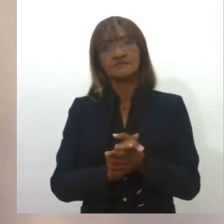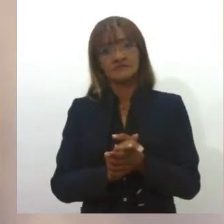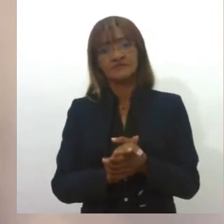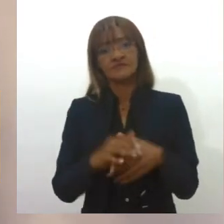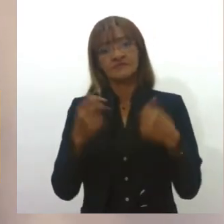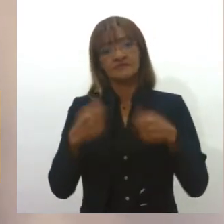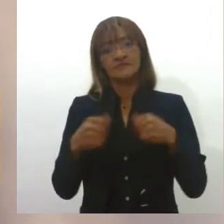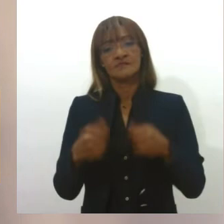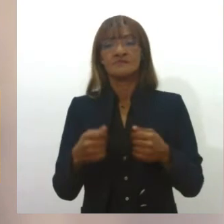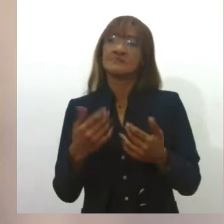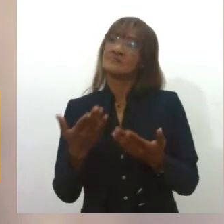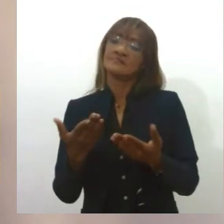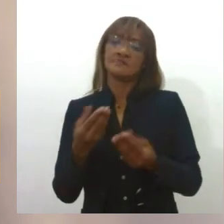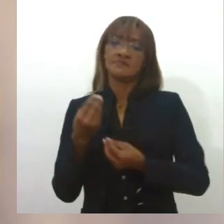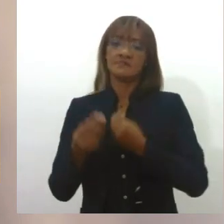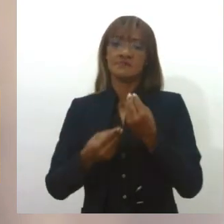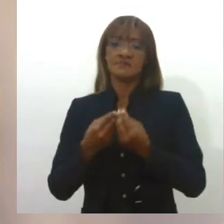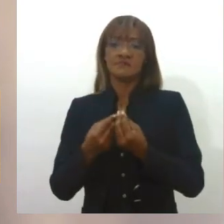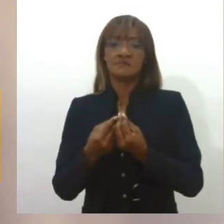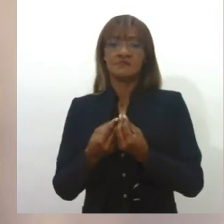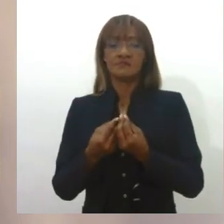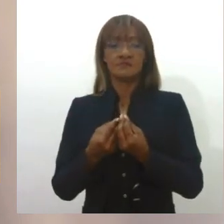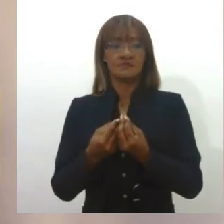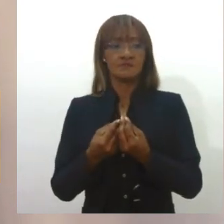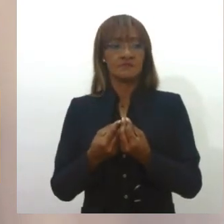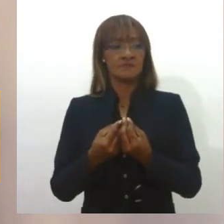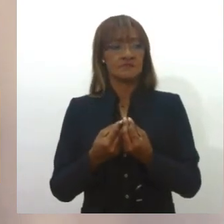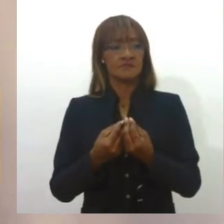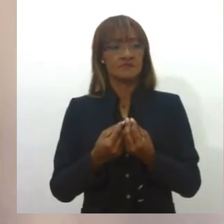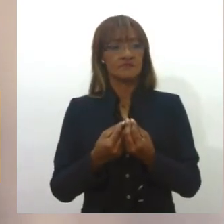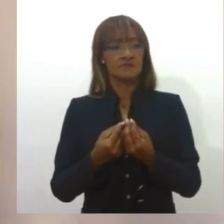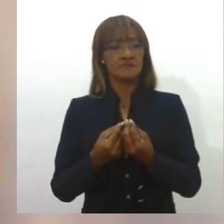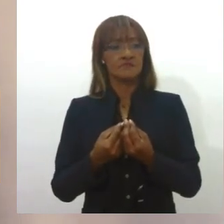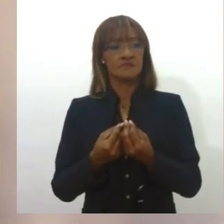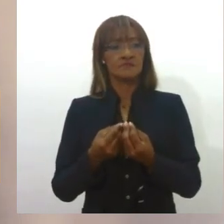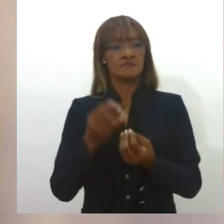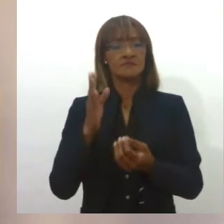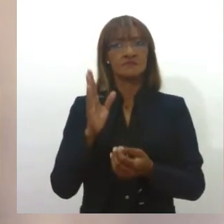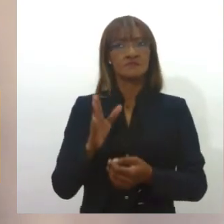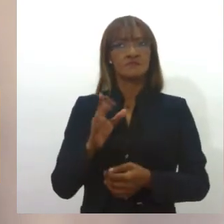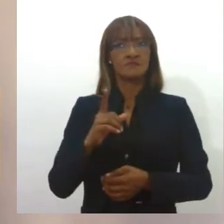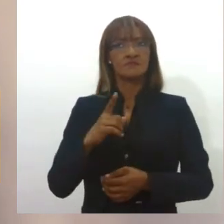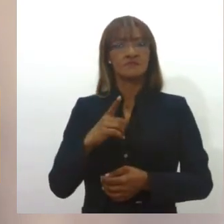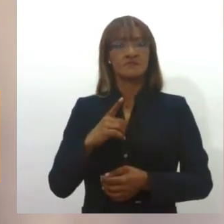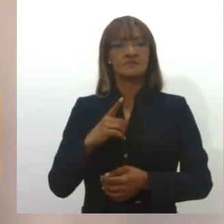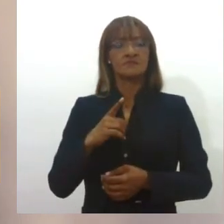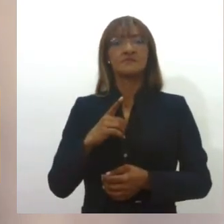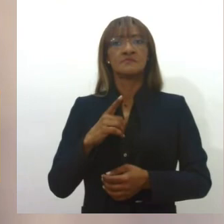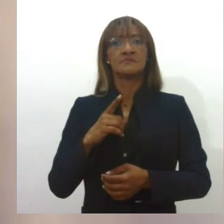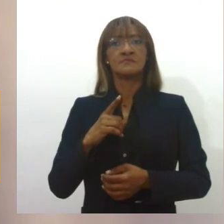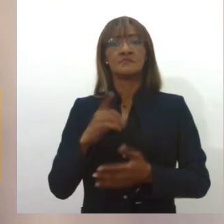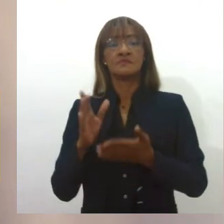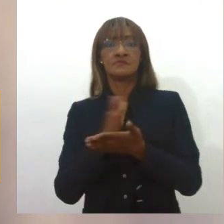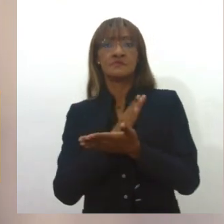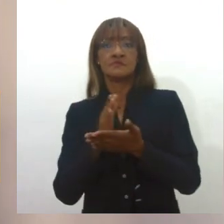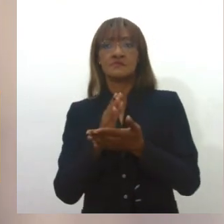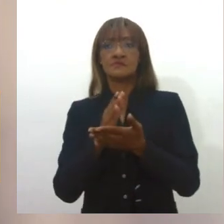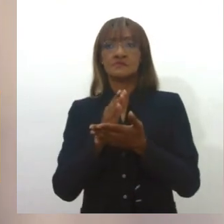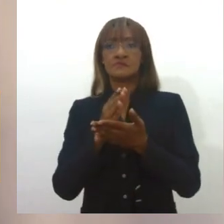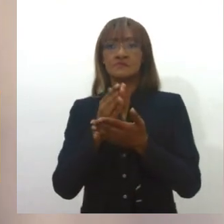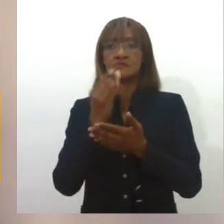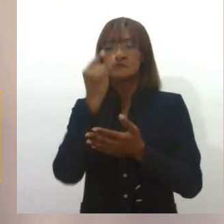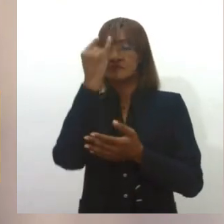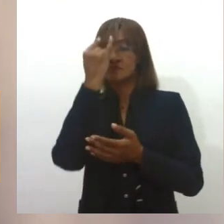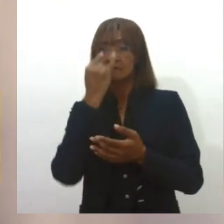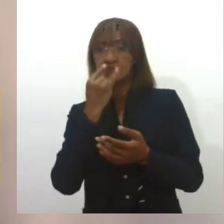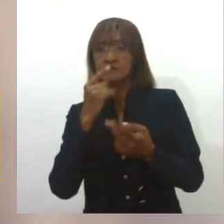fraturas, perdas de membro. perda da visão, lesões